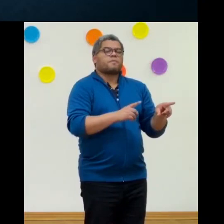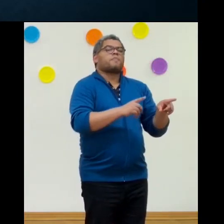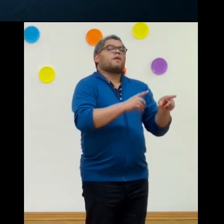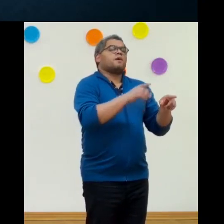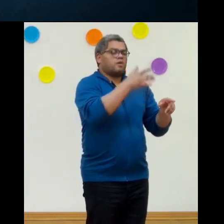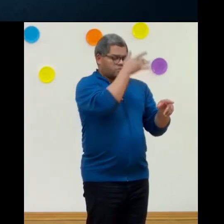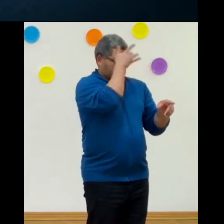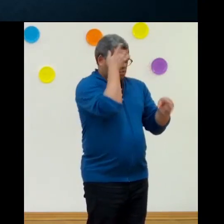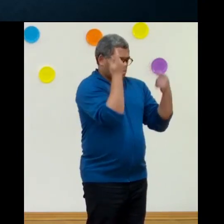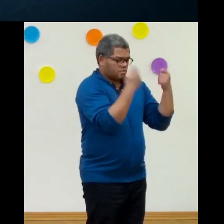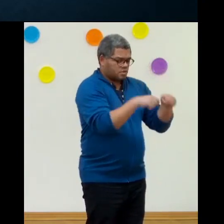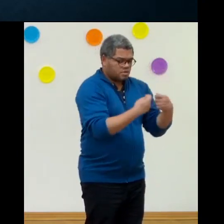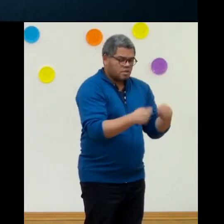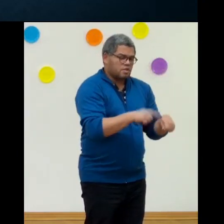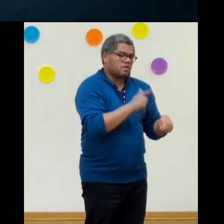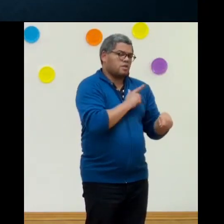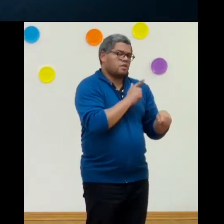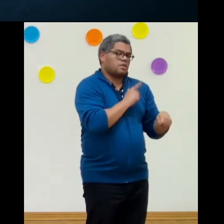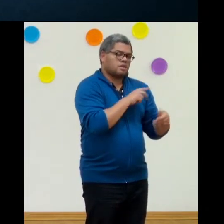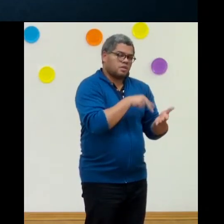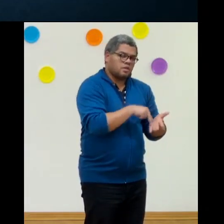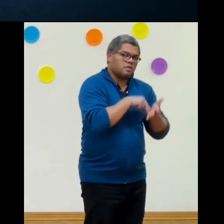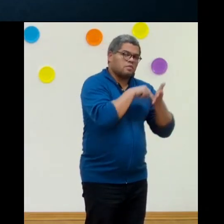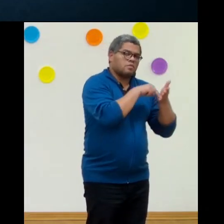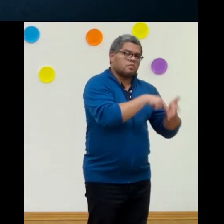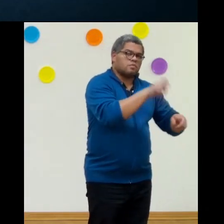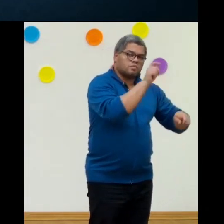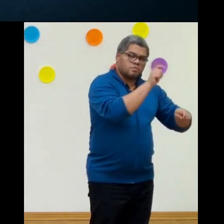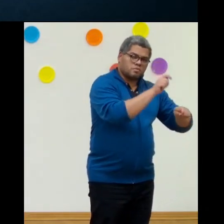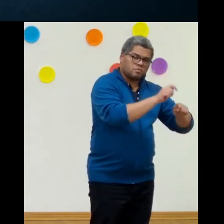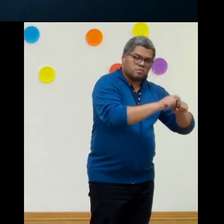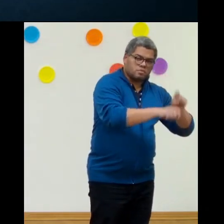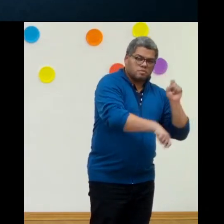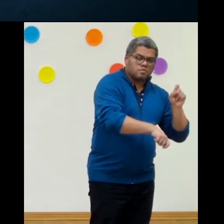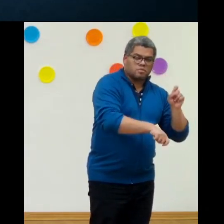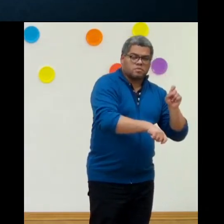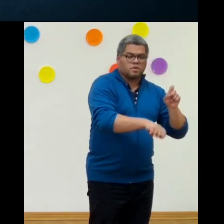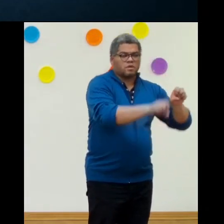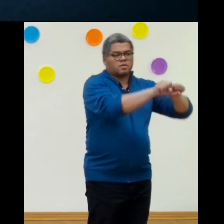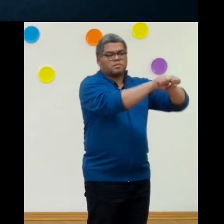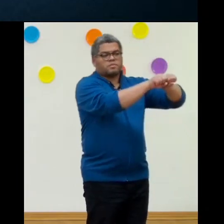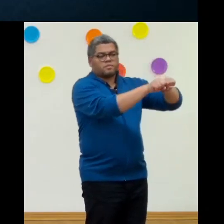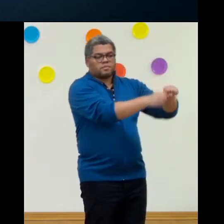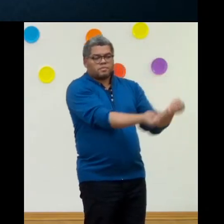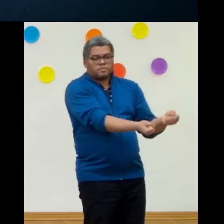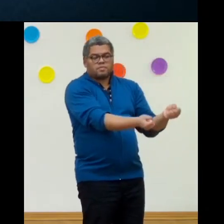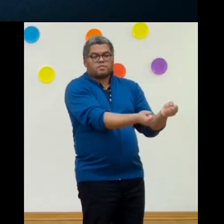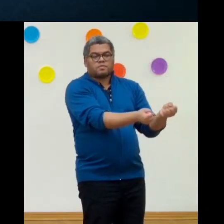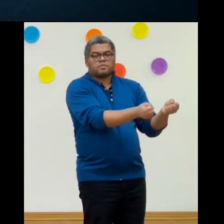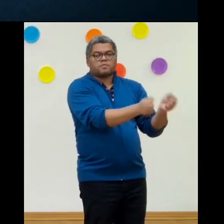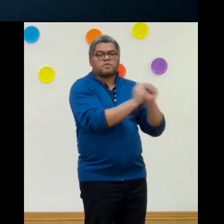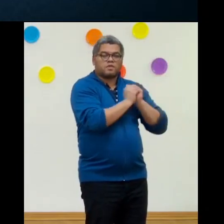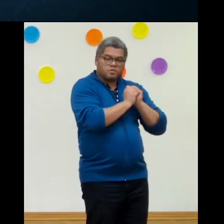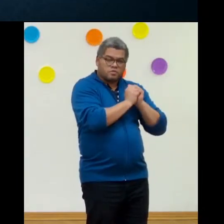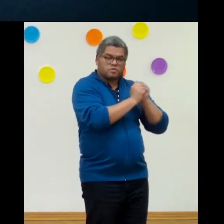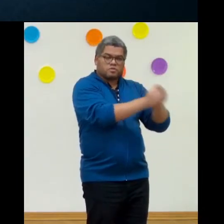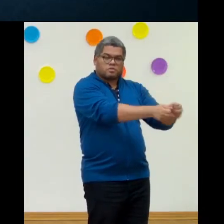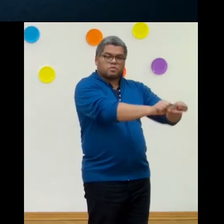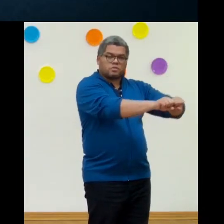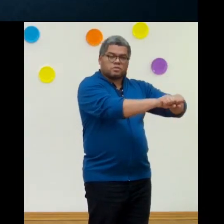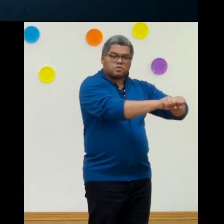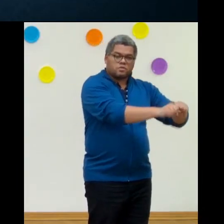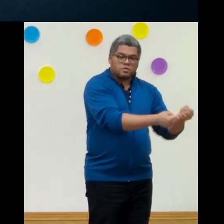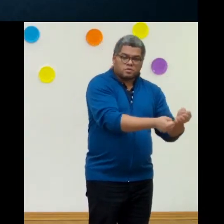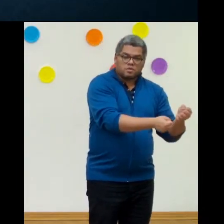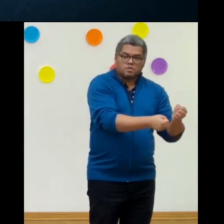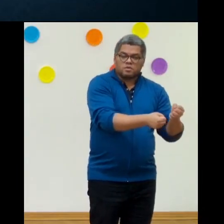exclusiva relação sexual, violando o pacto, violando a aliança de companheirismo pela introdução